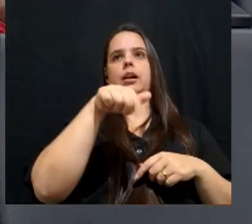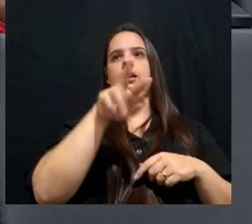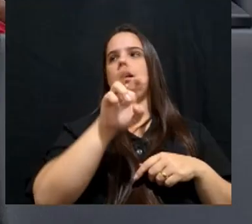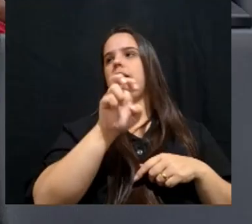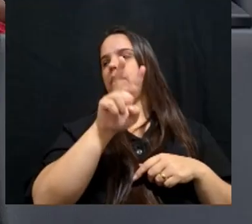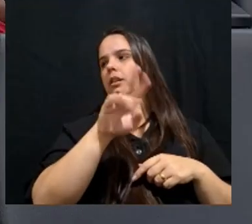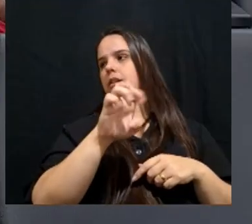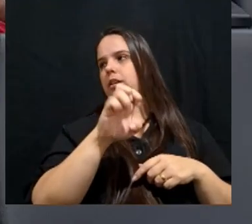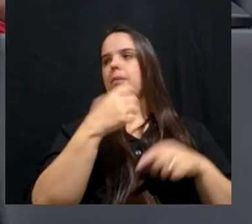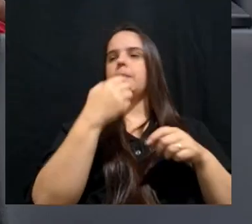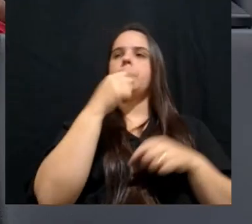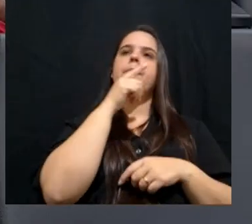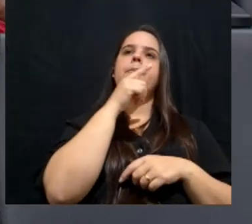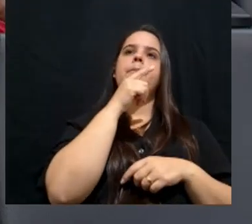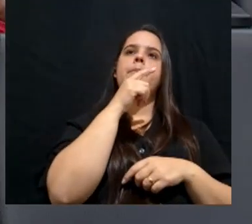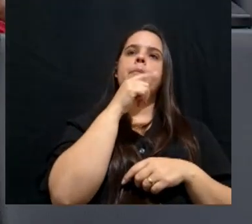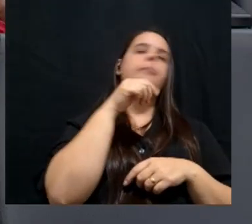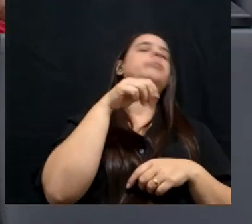se